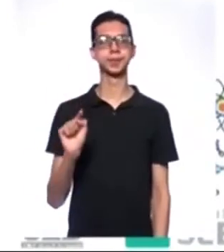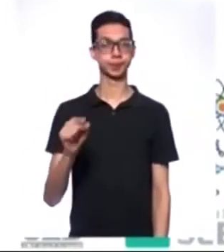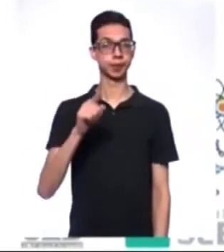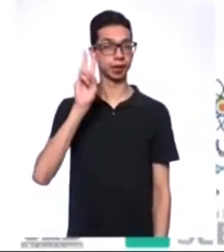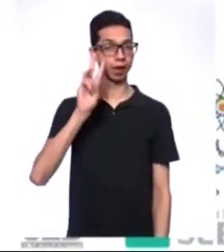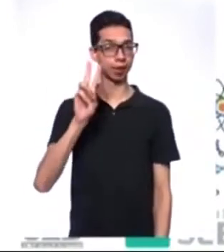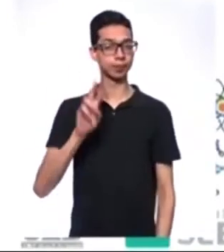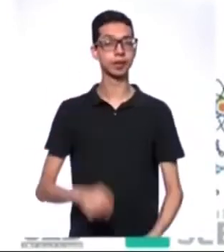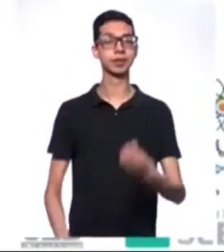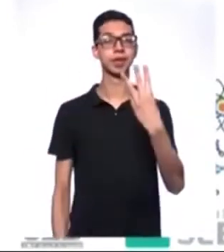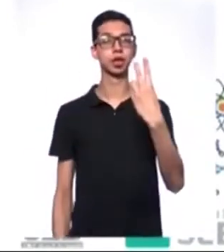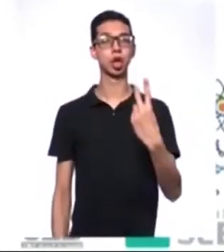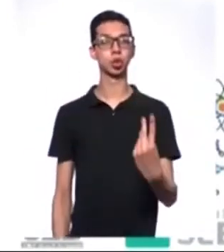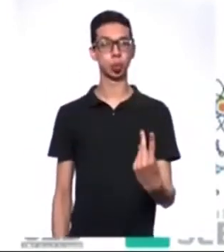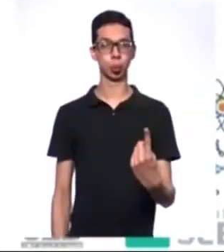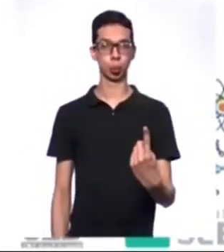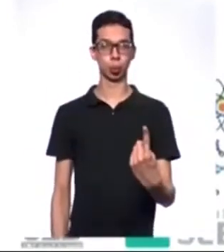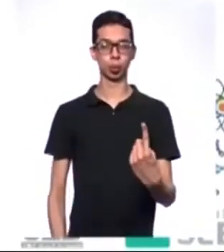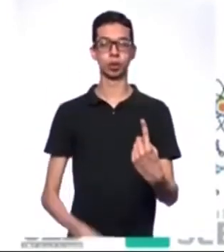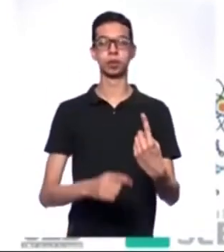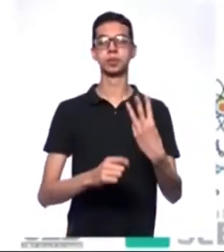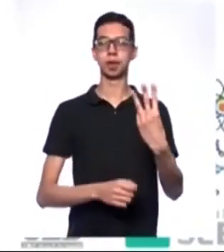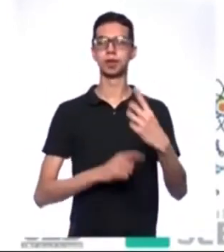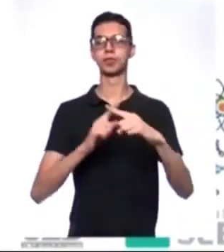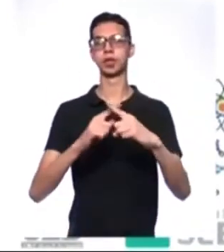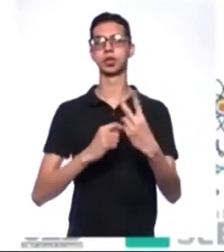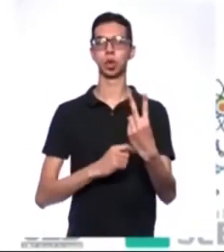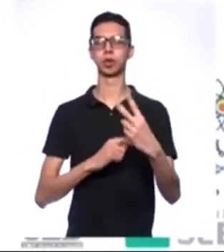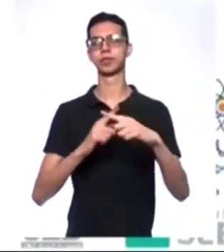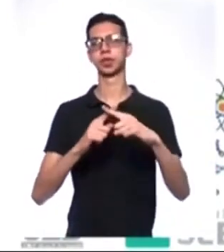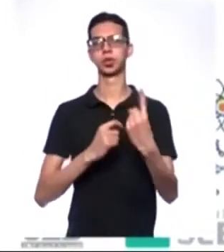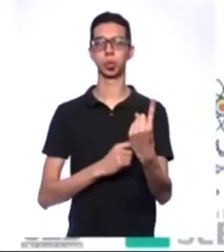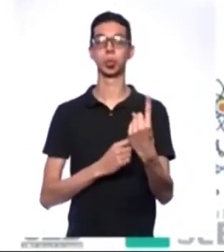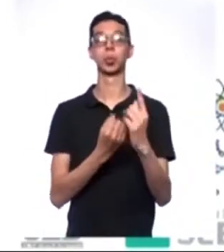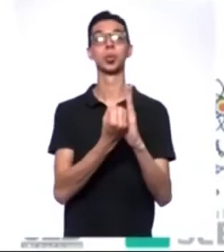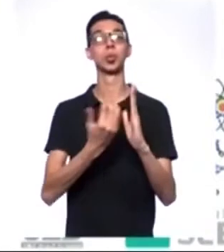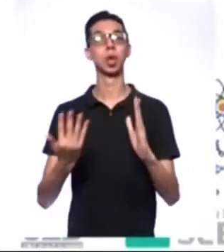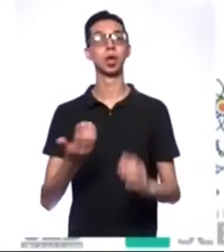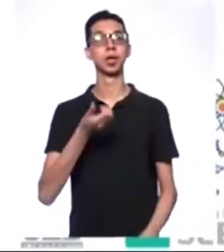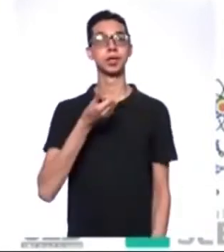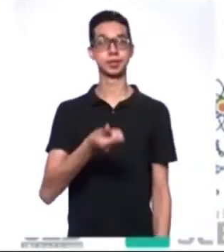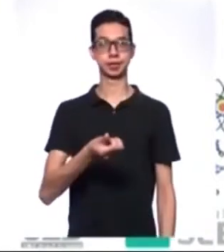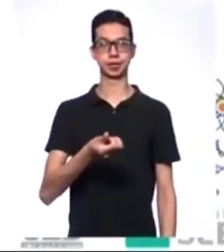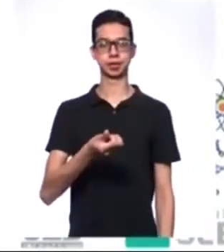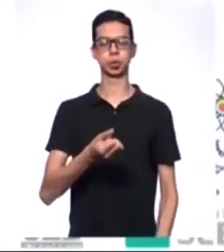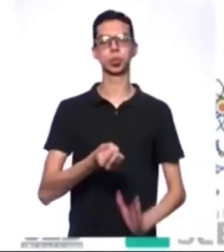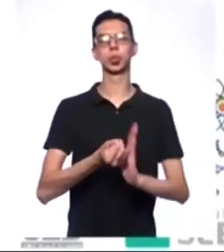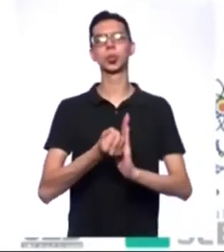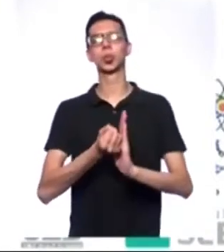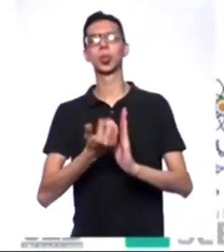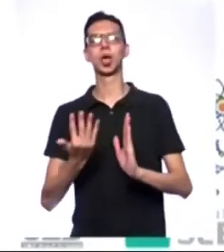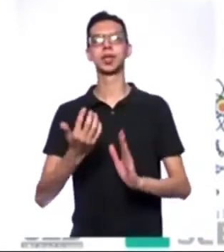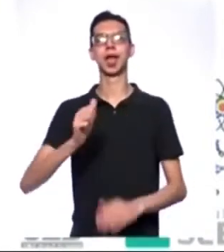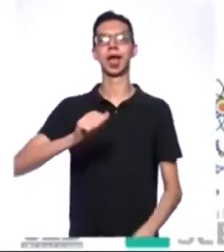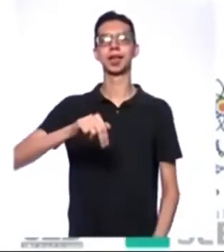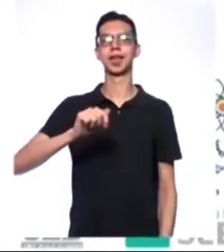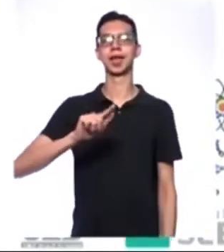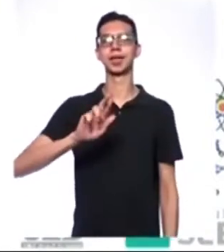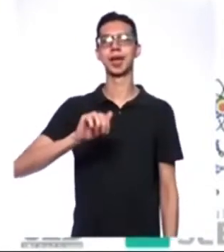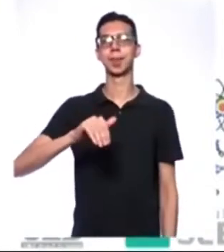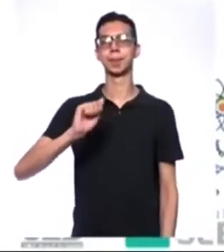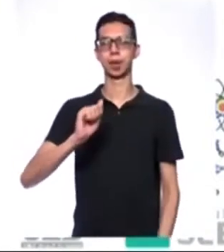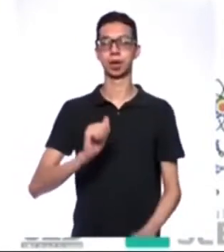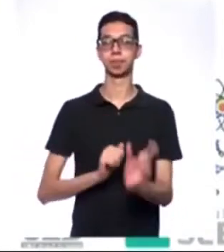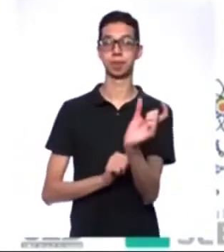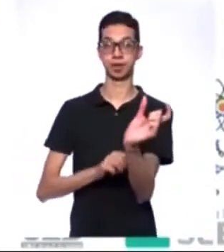é 3 x 2 vezes um que dá conta e das seis né quantos são os anagramas da palavra Mel